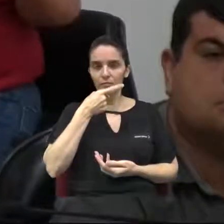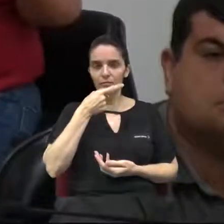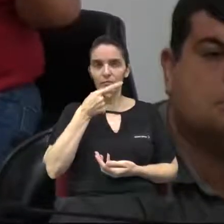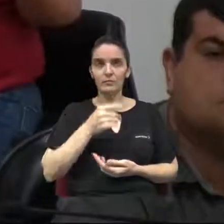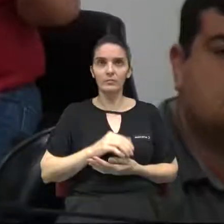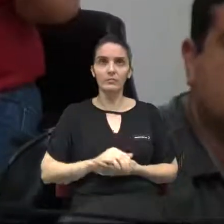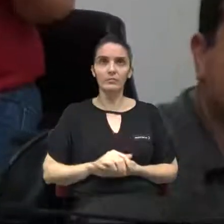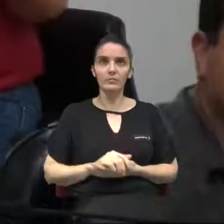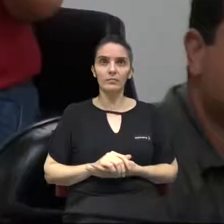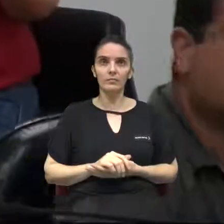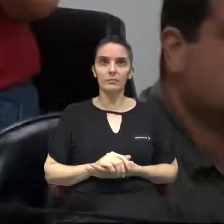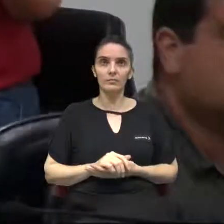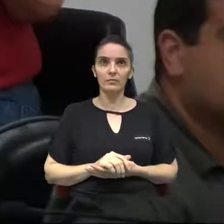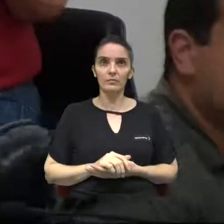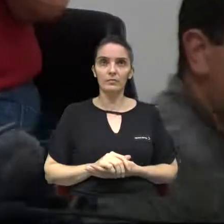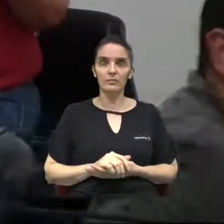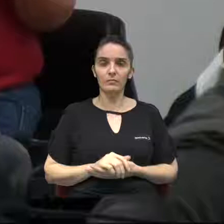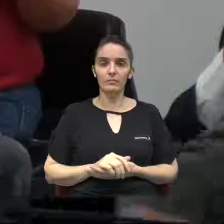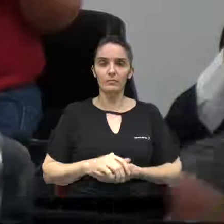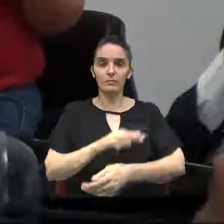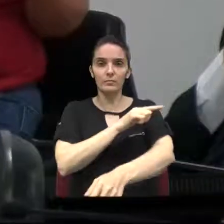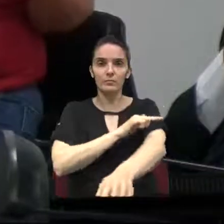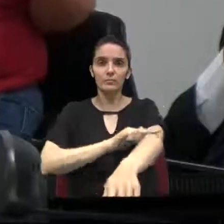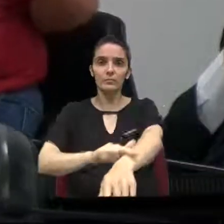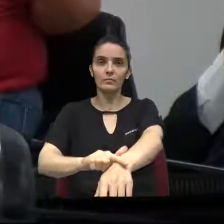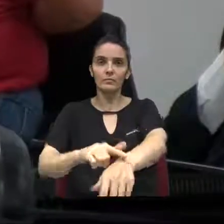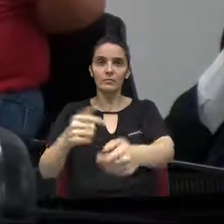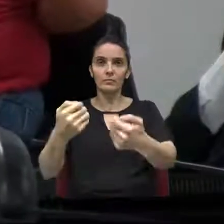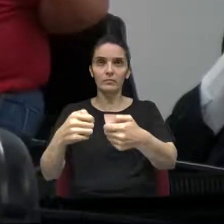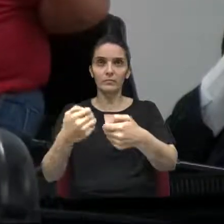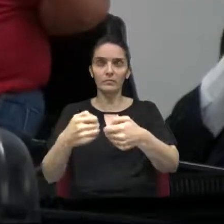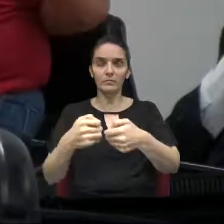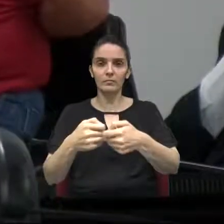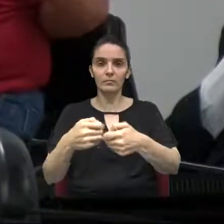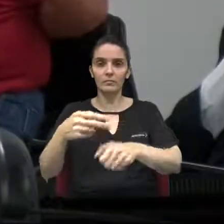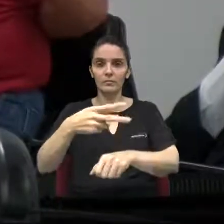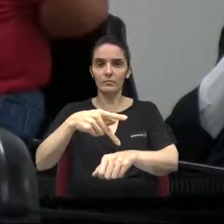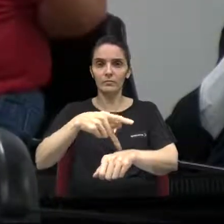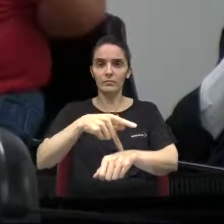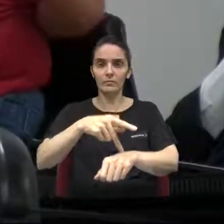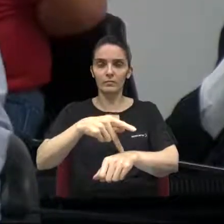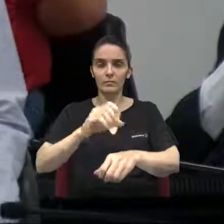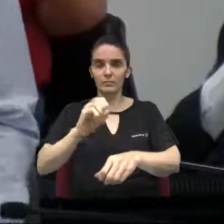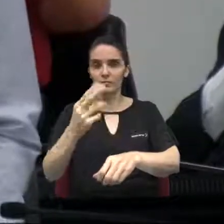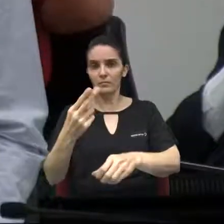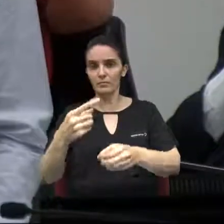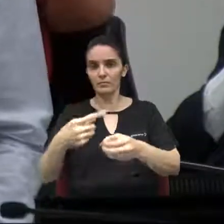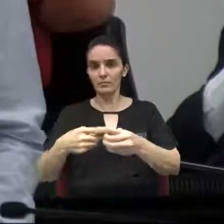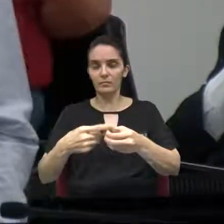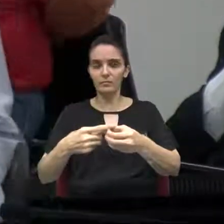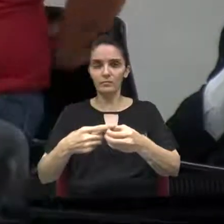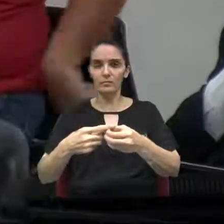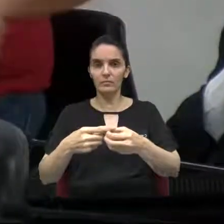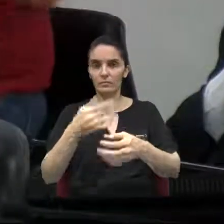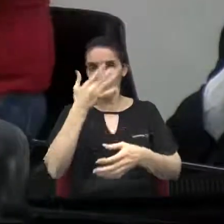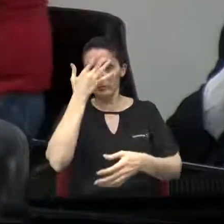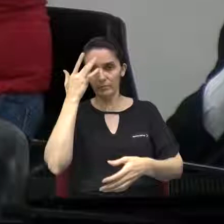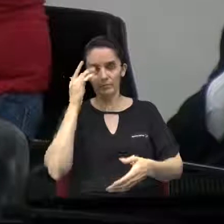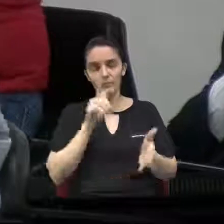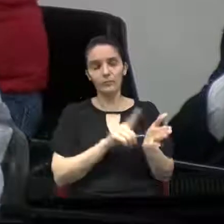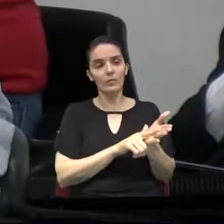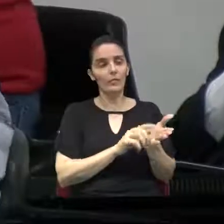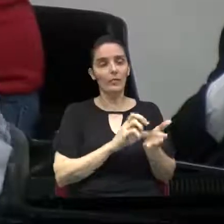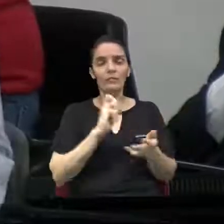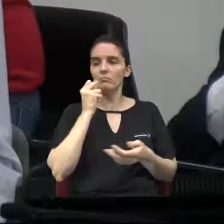é a educação. Um país, numa cidade onde todo mundo joga papel no chão,